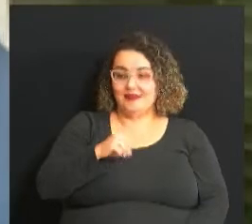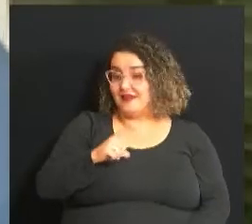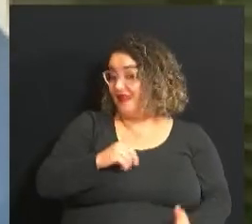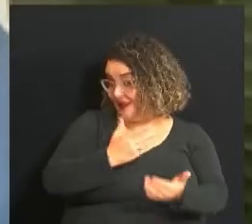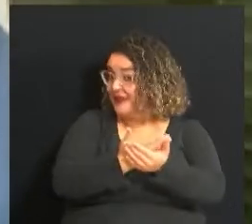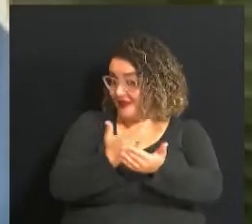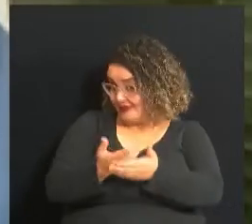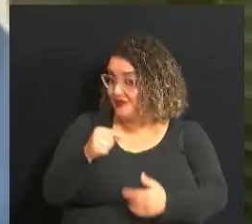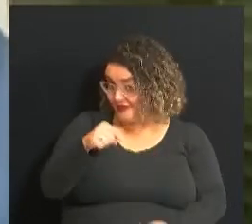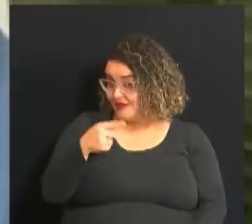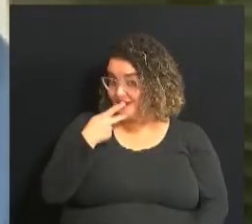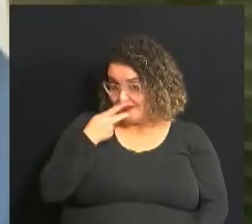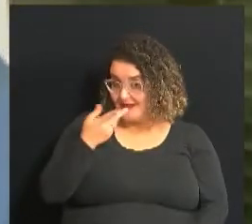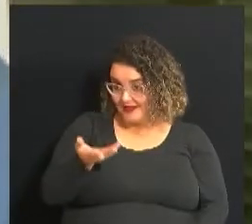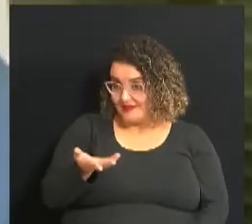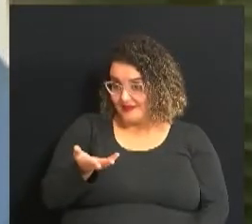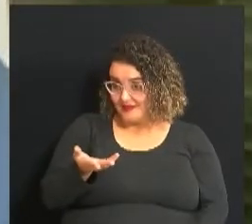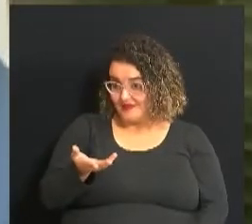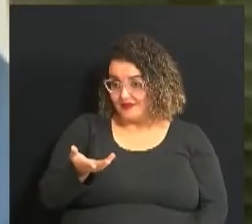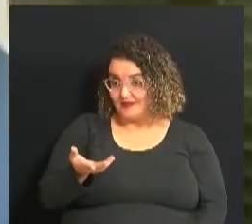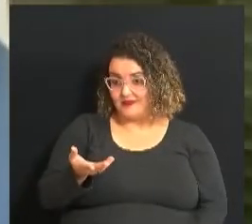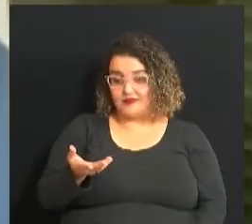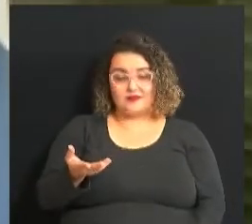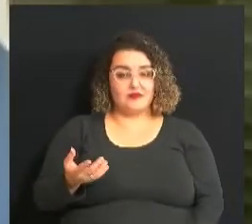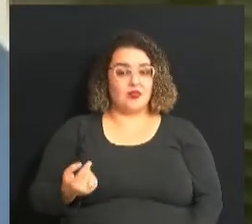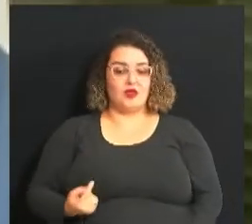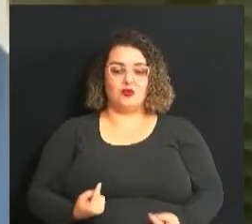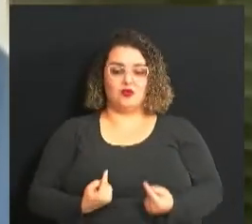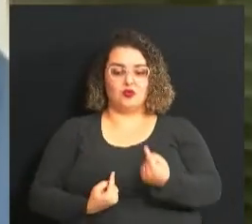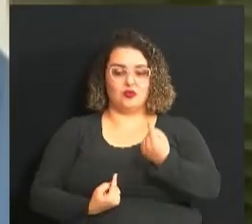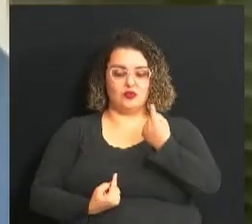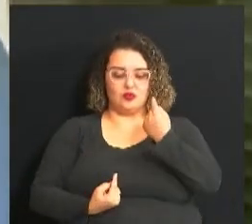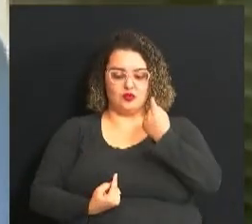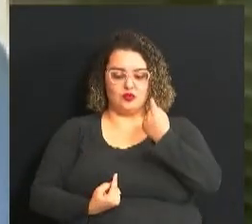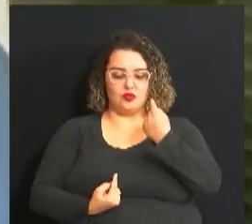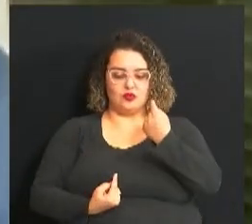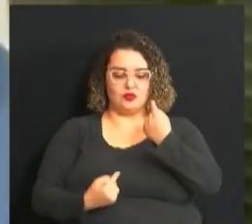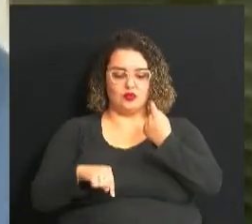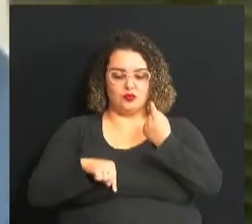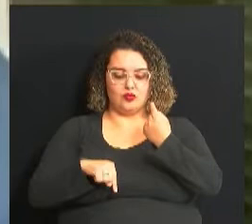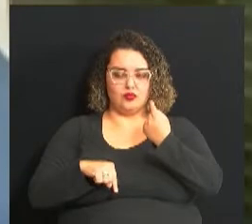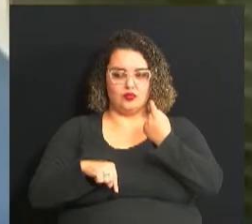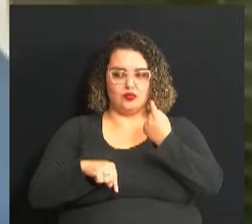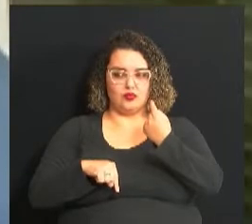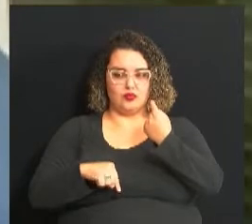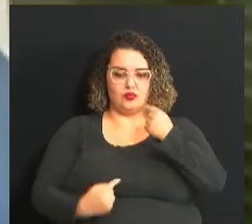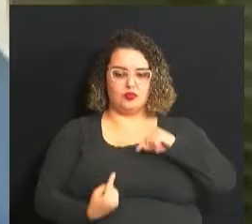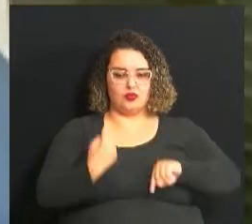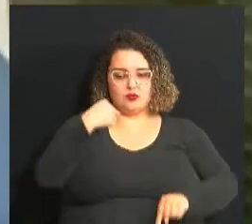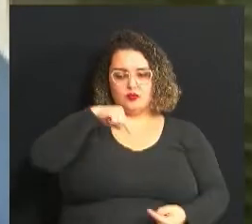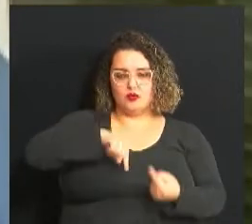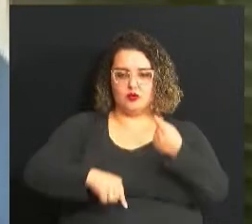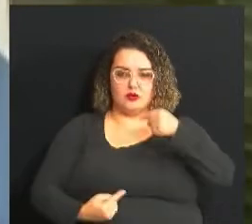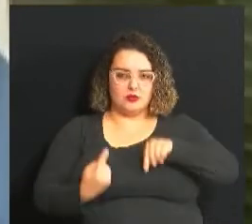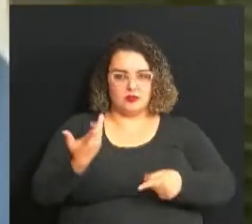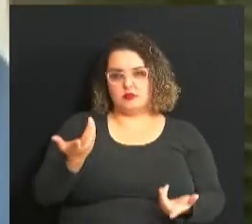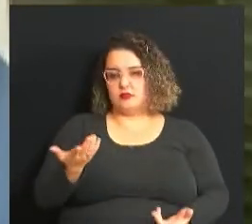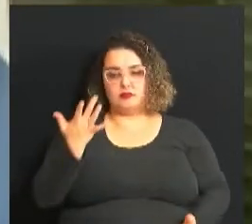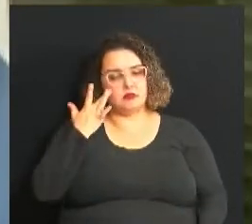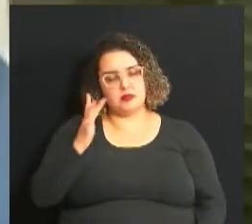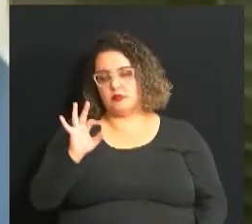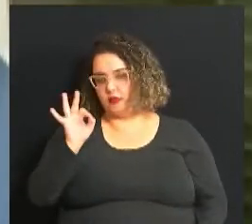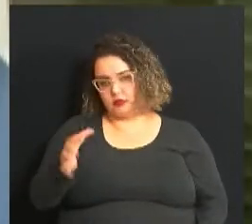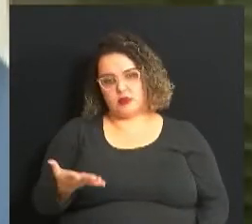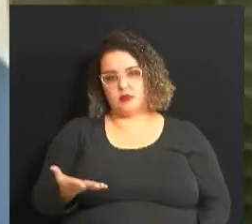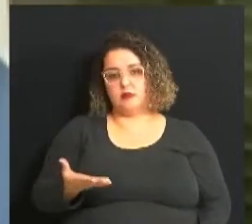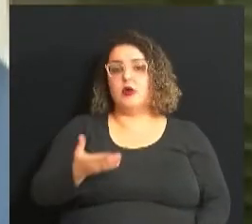né, do ponto de vista imunológico, assim por diante. A gente não sabe exatamente quais são todas as causas, mas o fato está aí, o homem vive menos